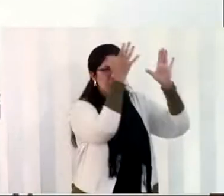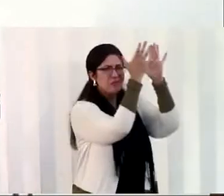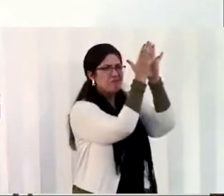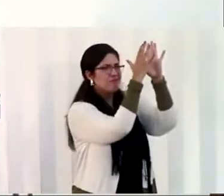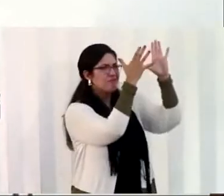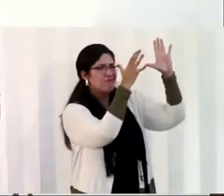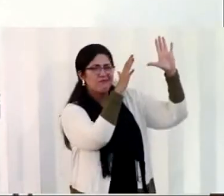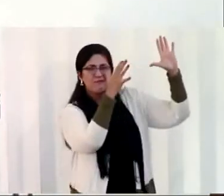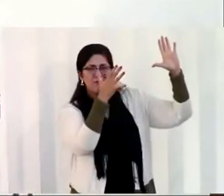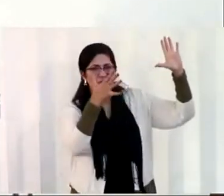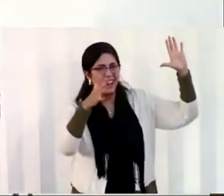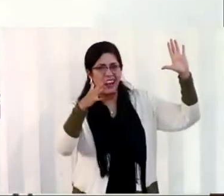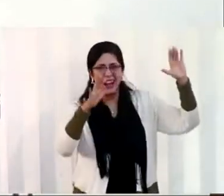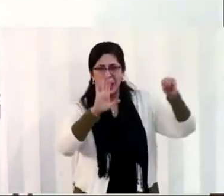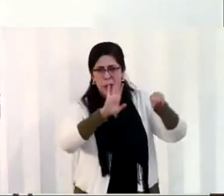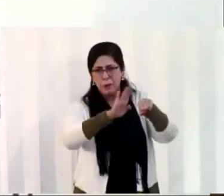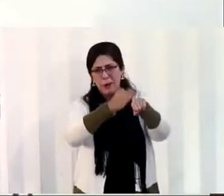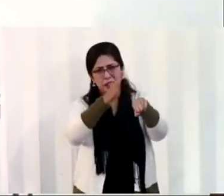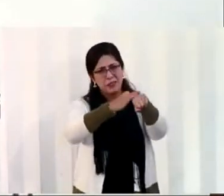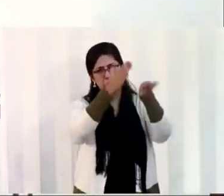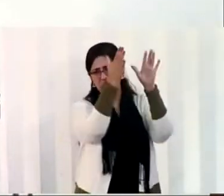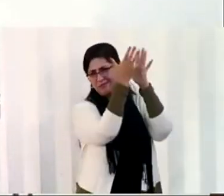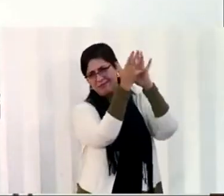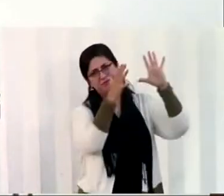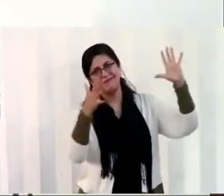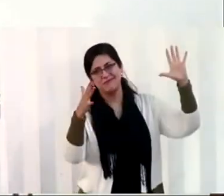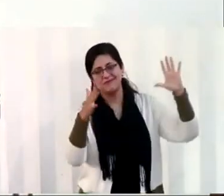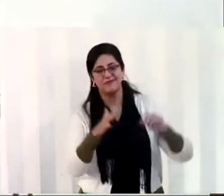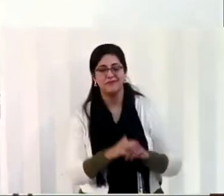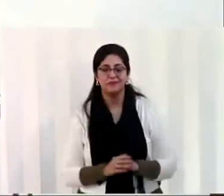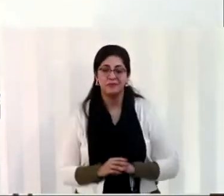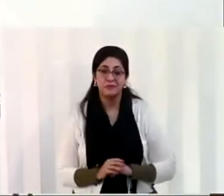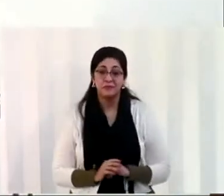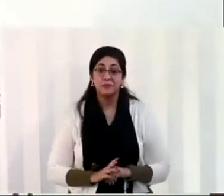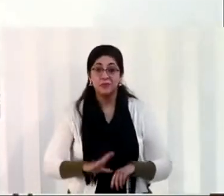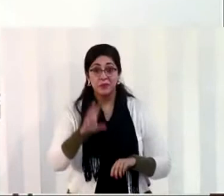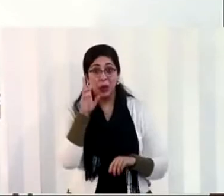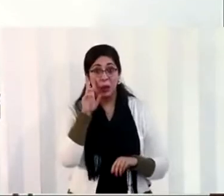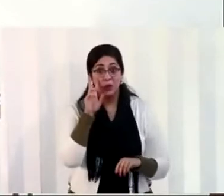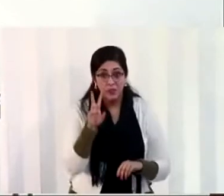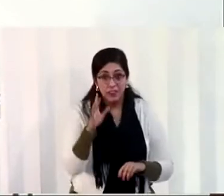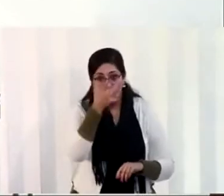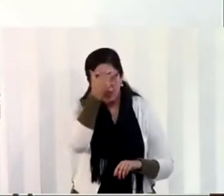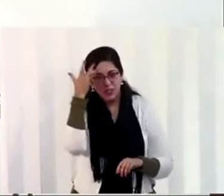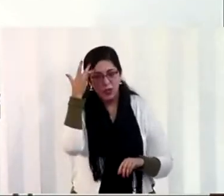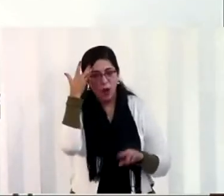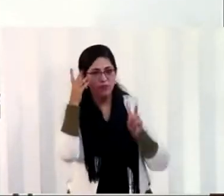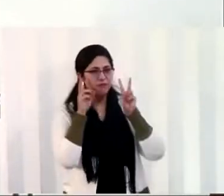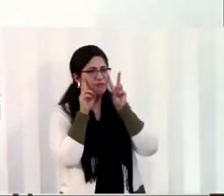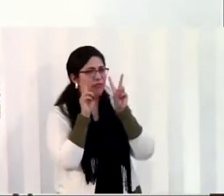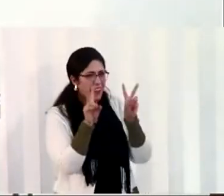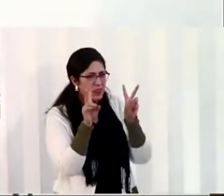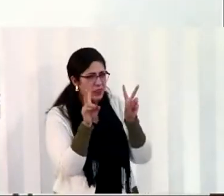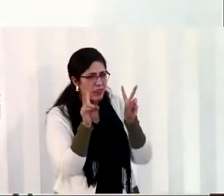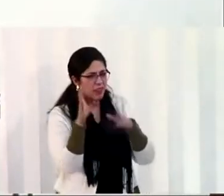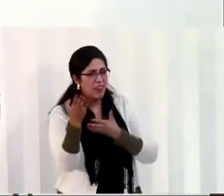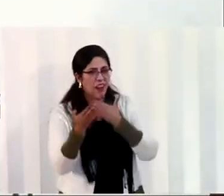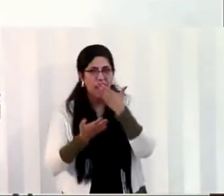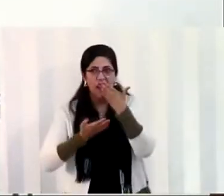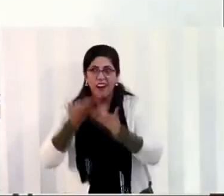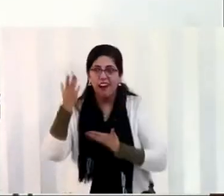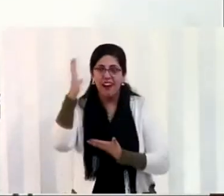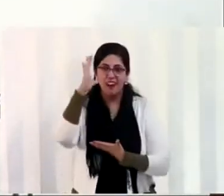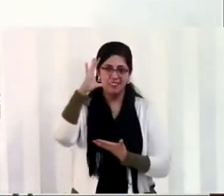brilhoso, reluzente. E a ideia é vocês vendo como Deus se relaciona com o seu